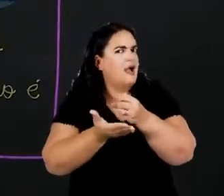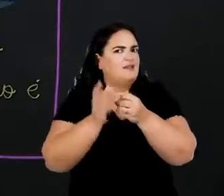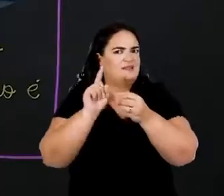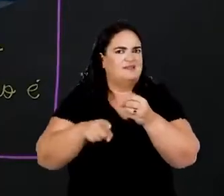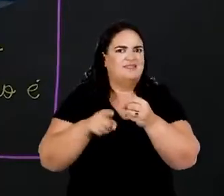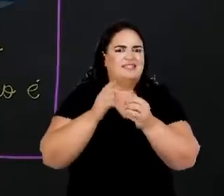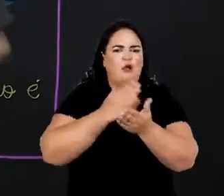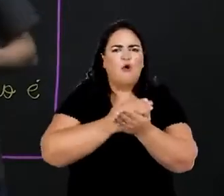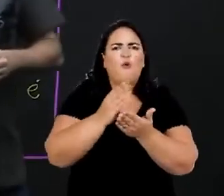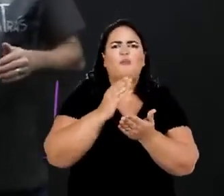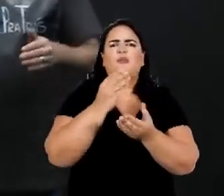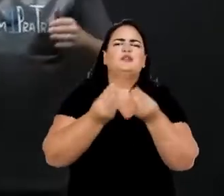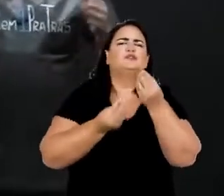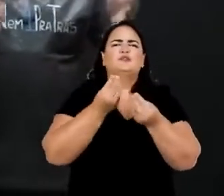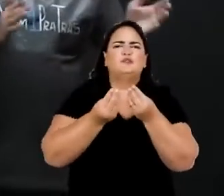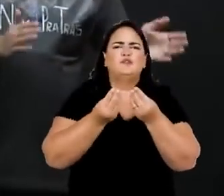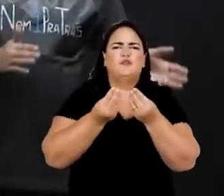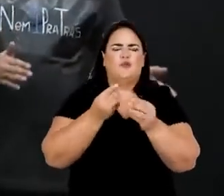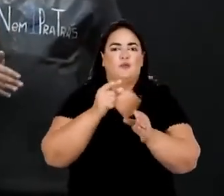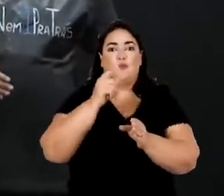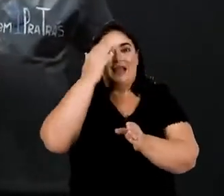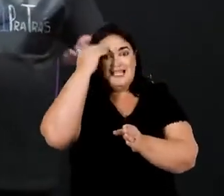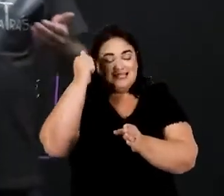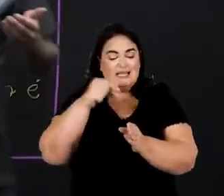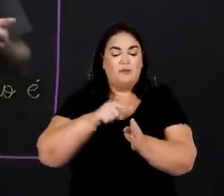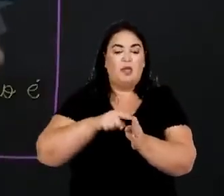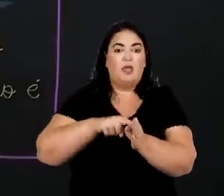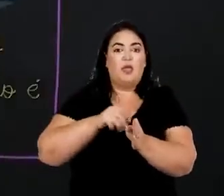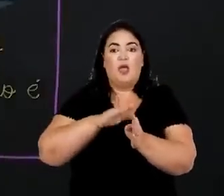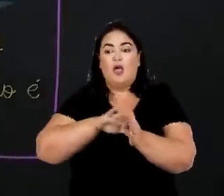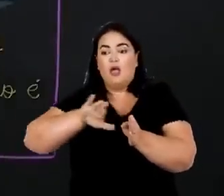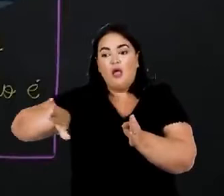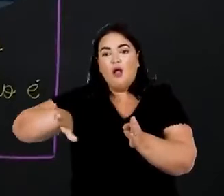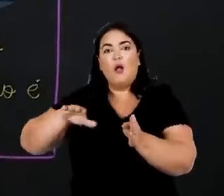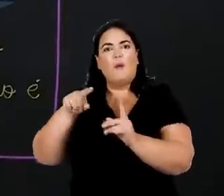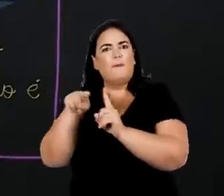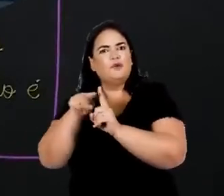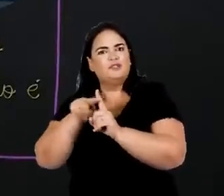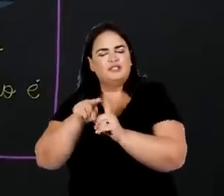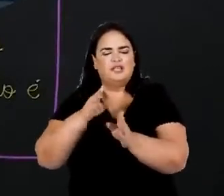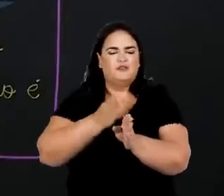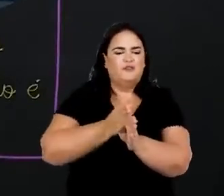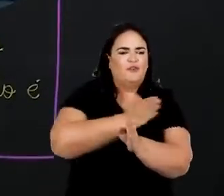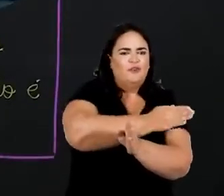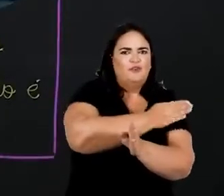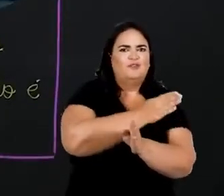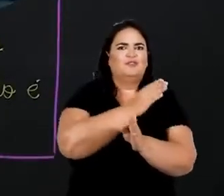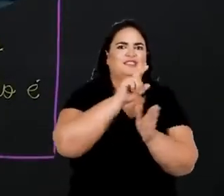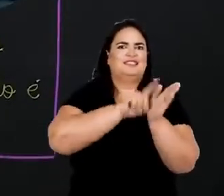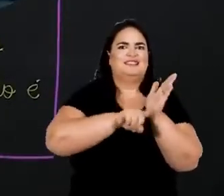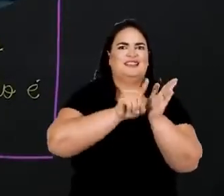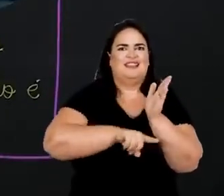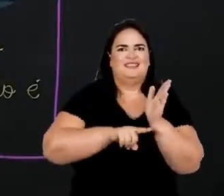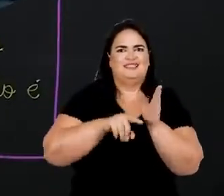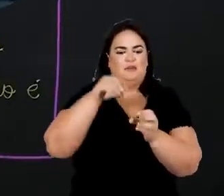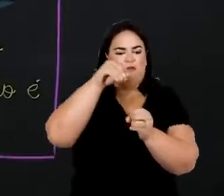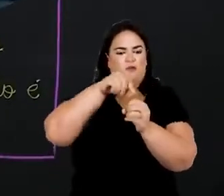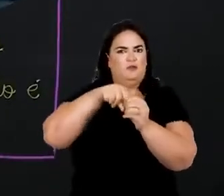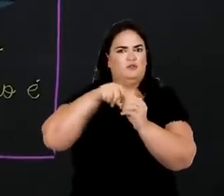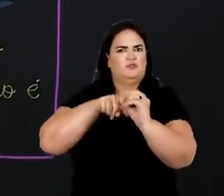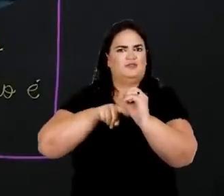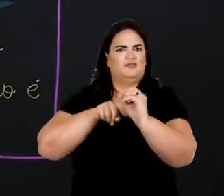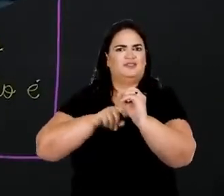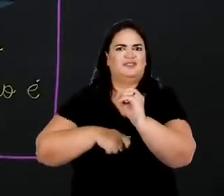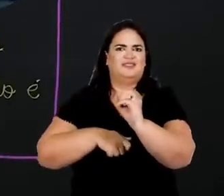de início a considerar os números positivos e os números negativos dentro do conjunto dos números inteiros